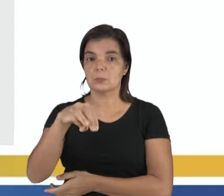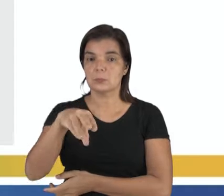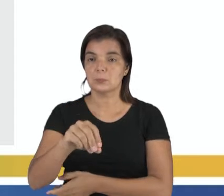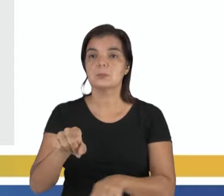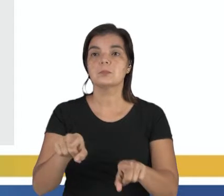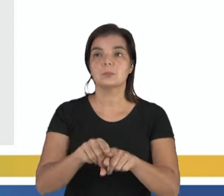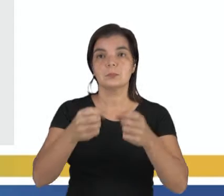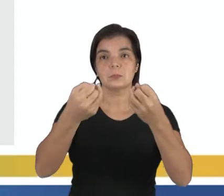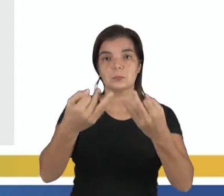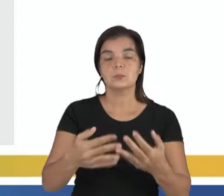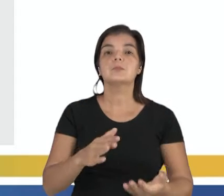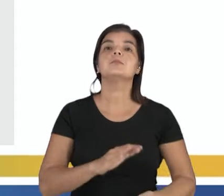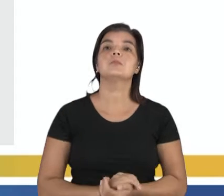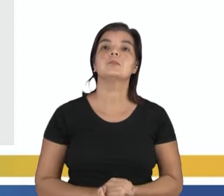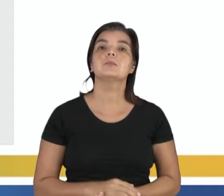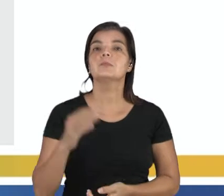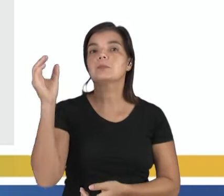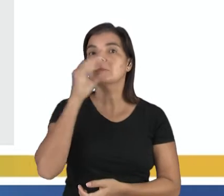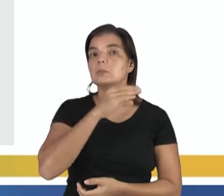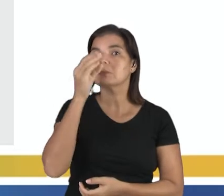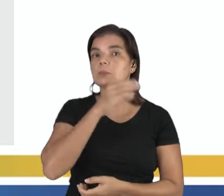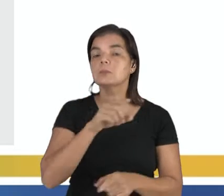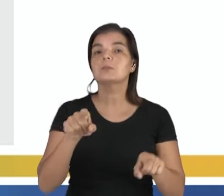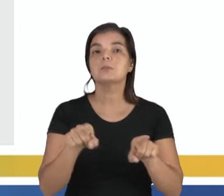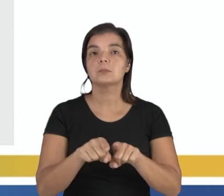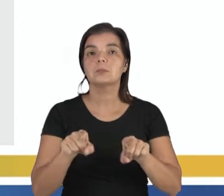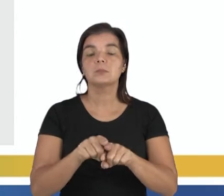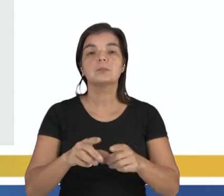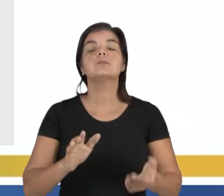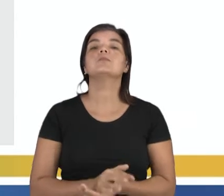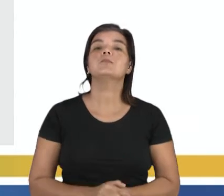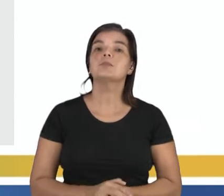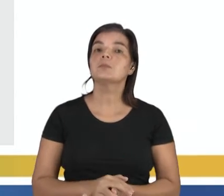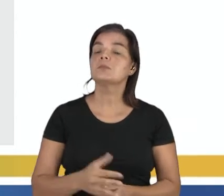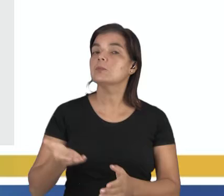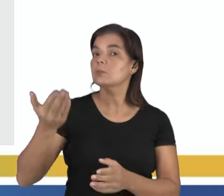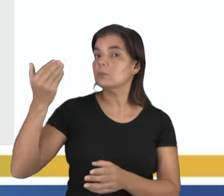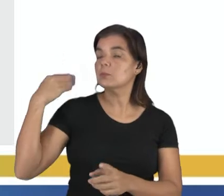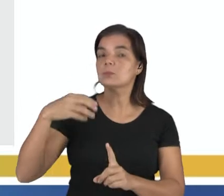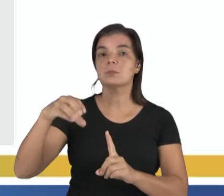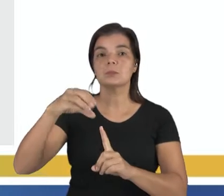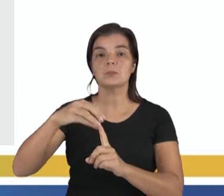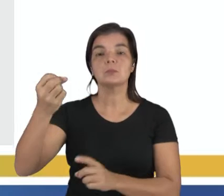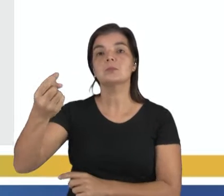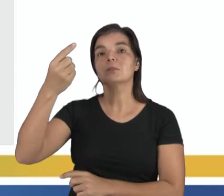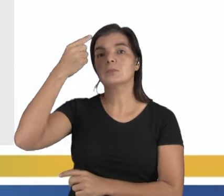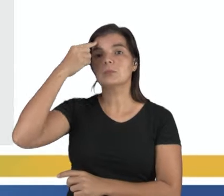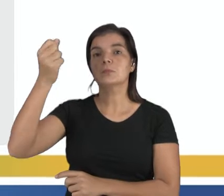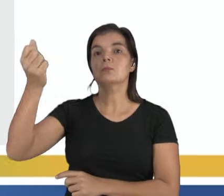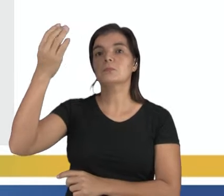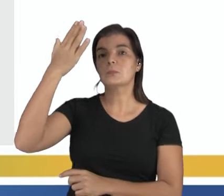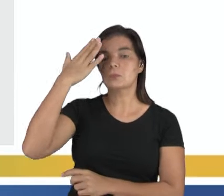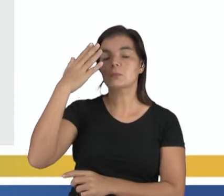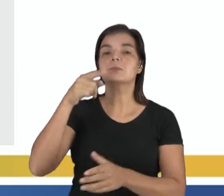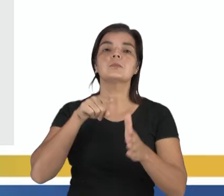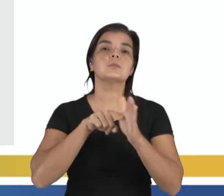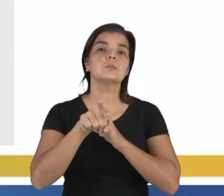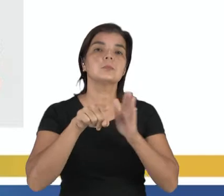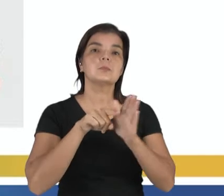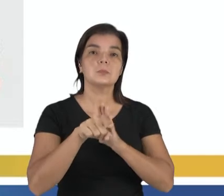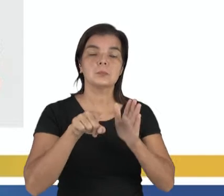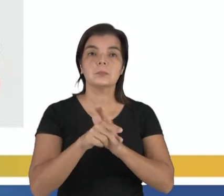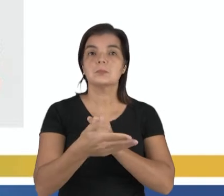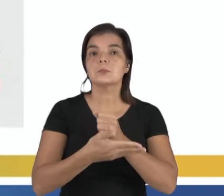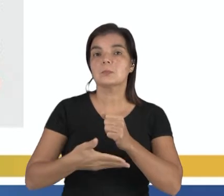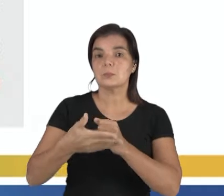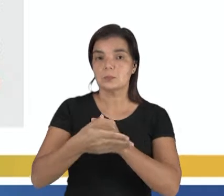então, dar-se uma definição rápida, né, desse antigo regime. E o iluminismo, então, ele vem para questionar, né, questionar essas